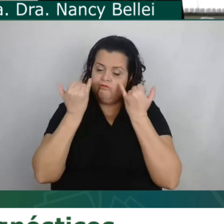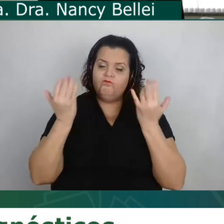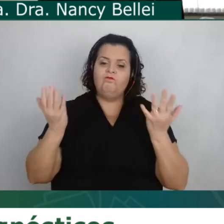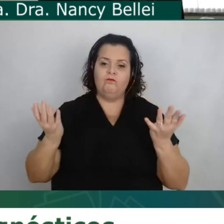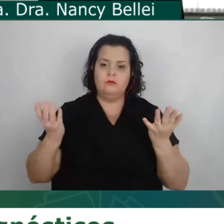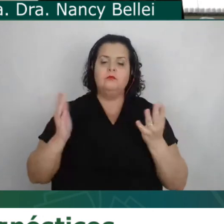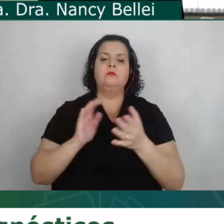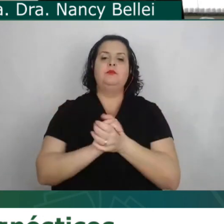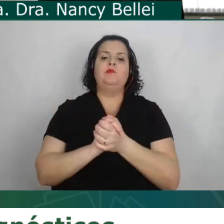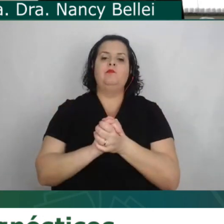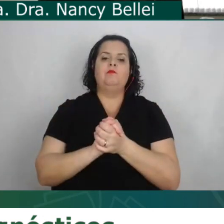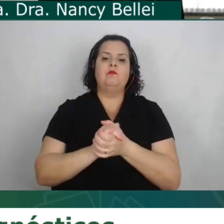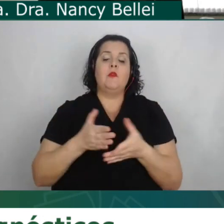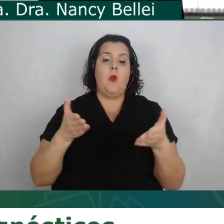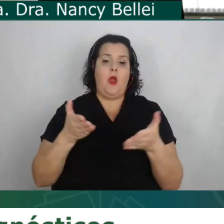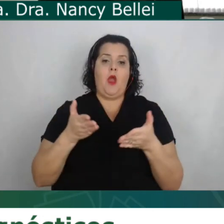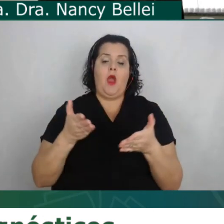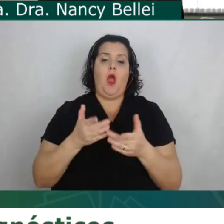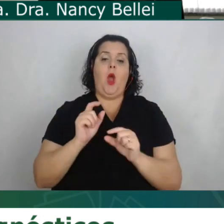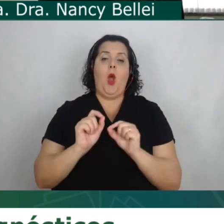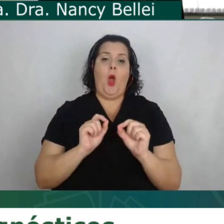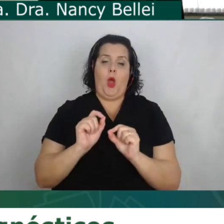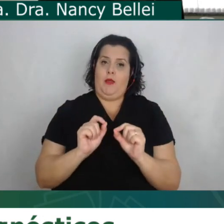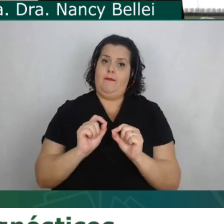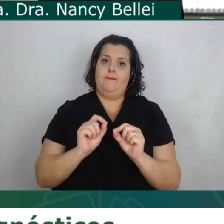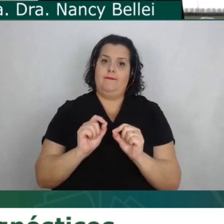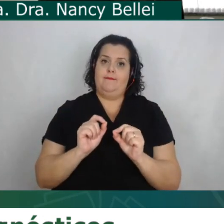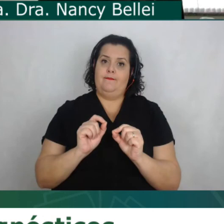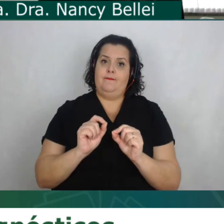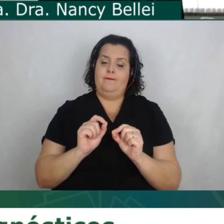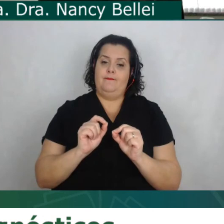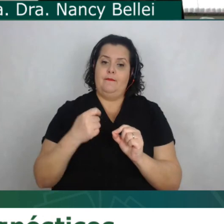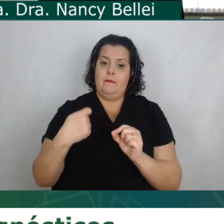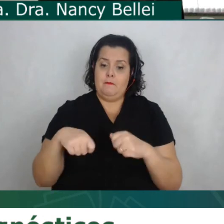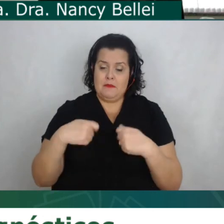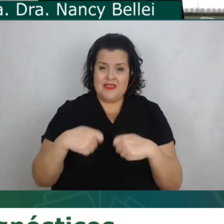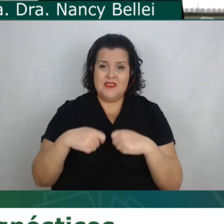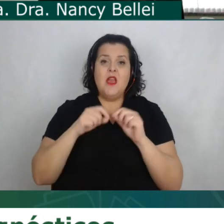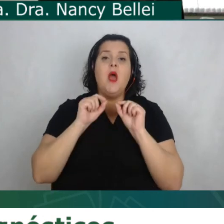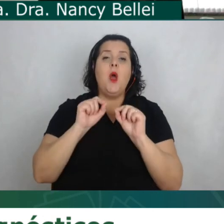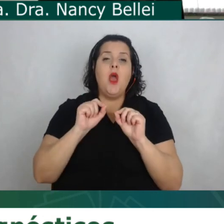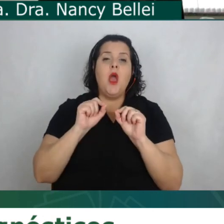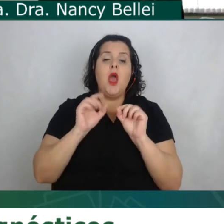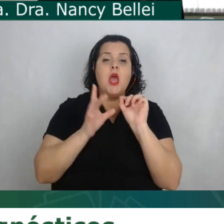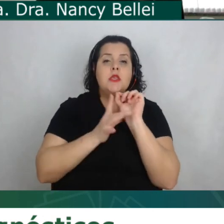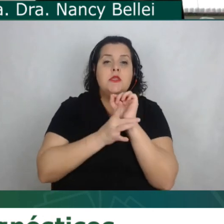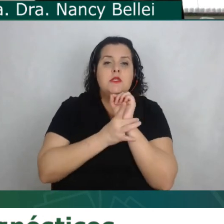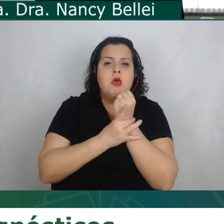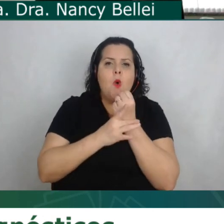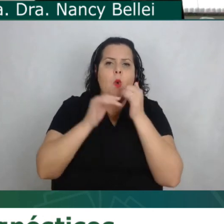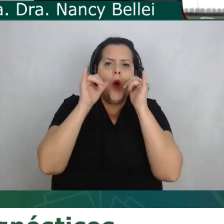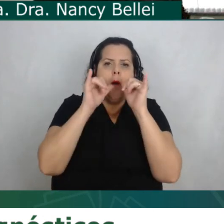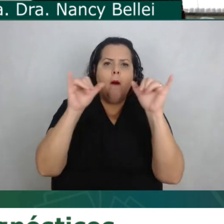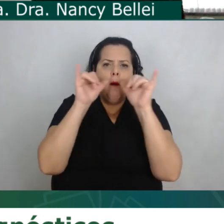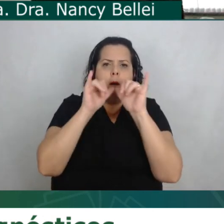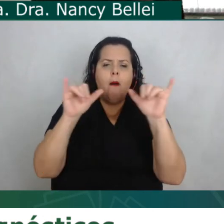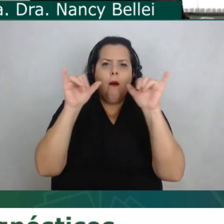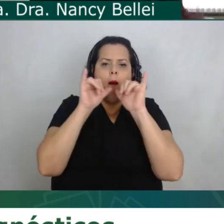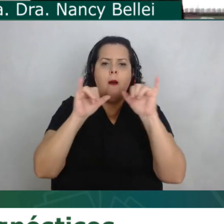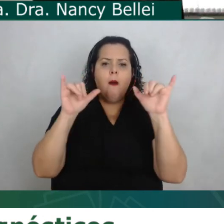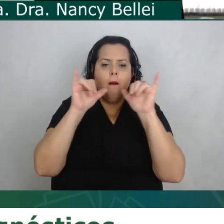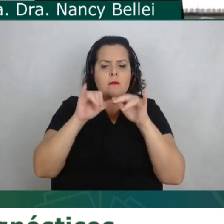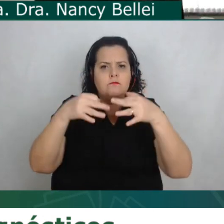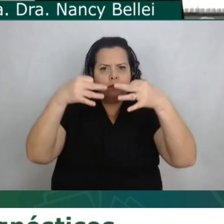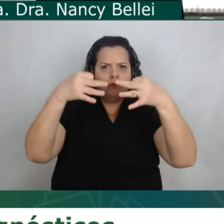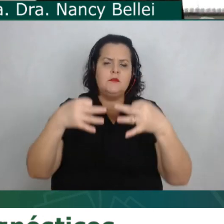e amigos, eu acho que o mais importante seria investir na informação segura, na qualificada e na conscientização